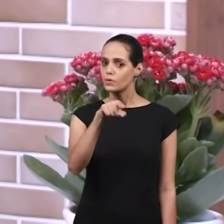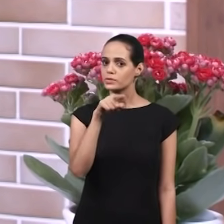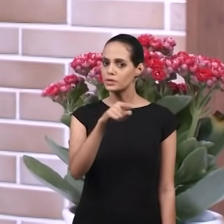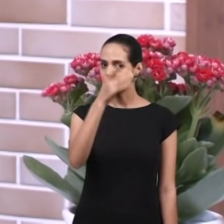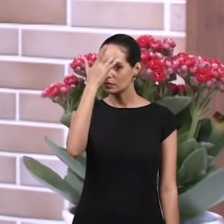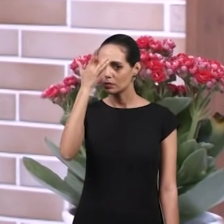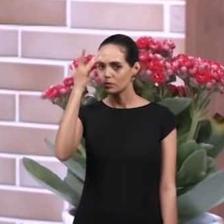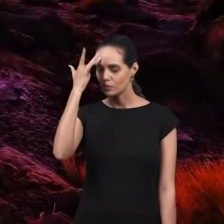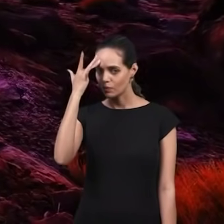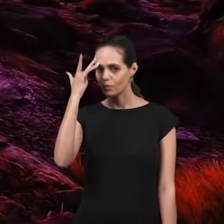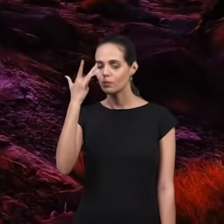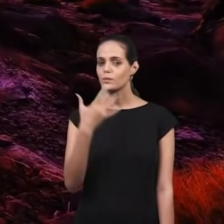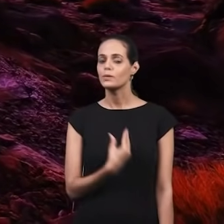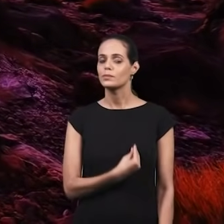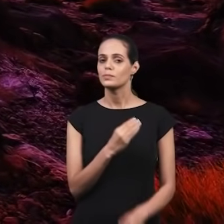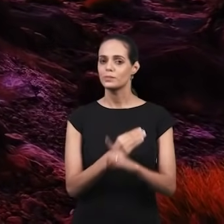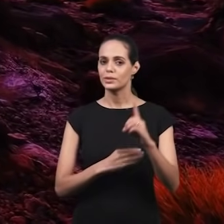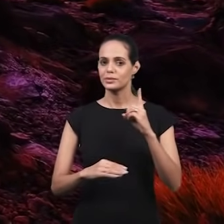desse culto.